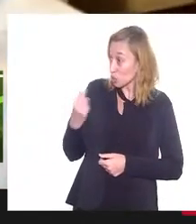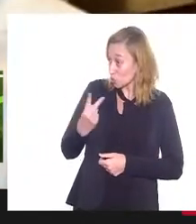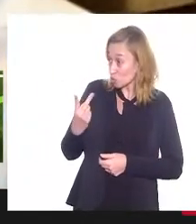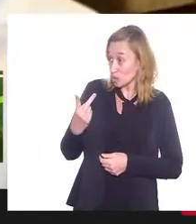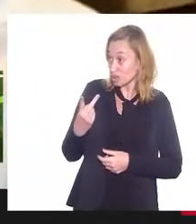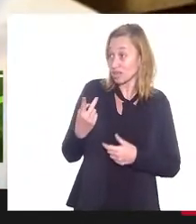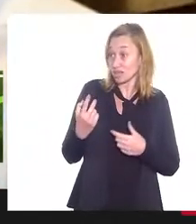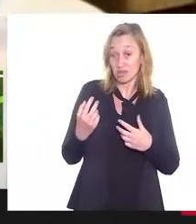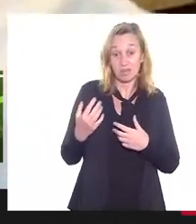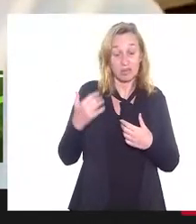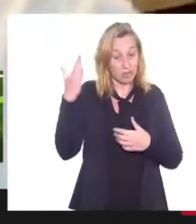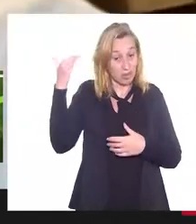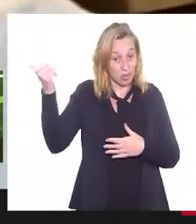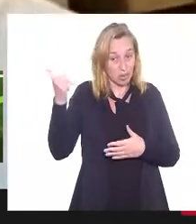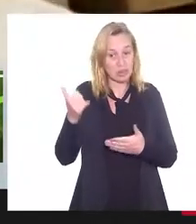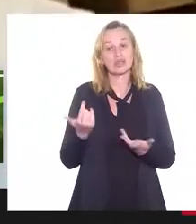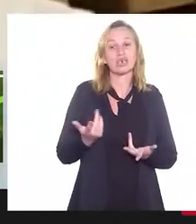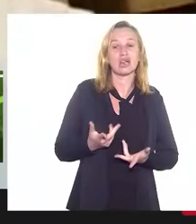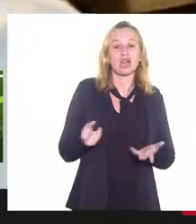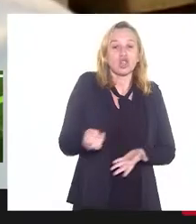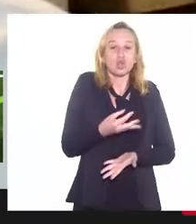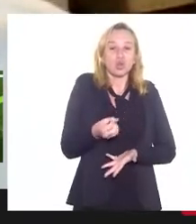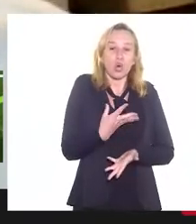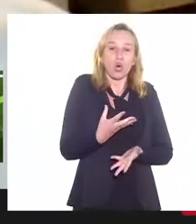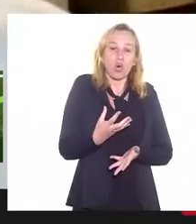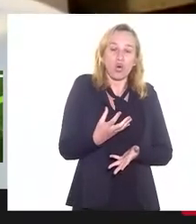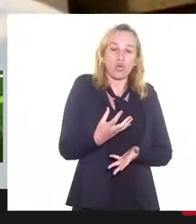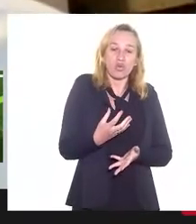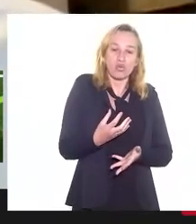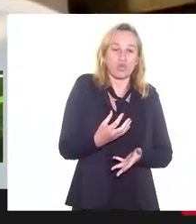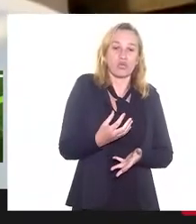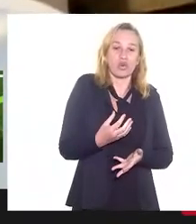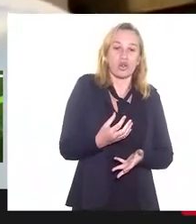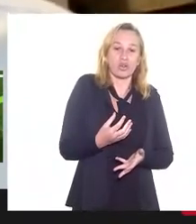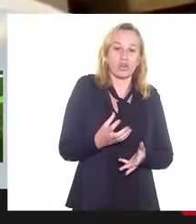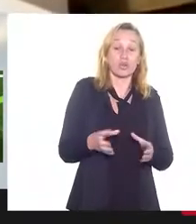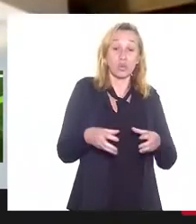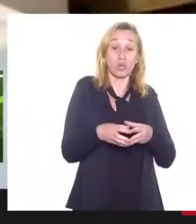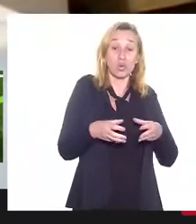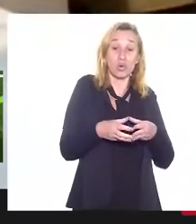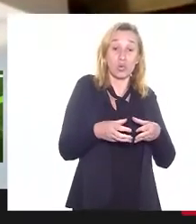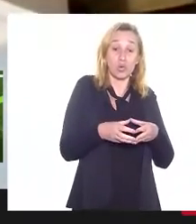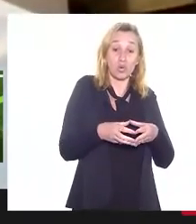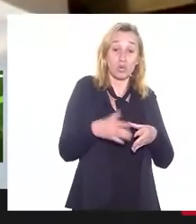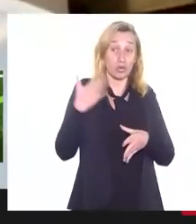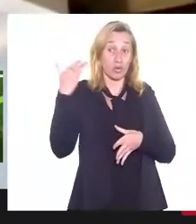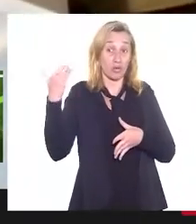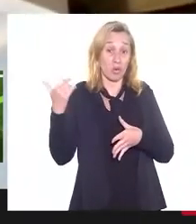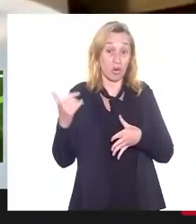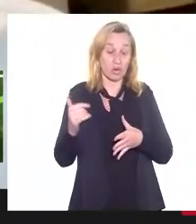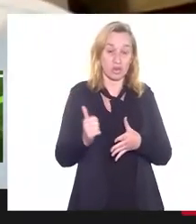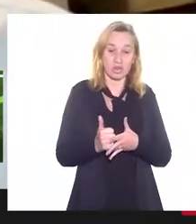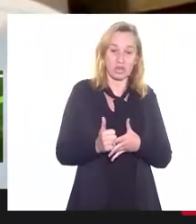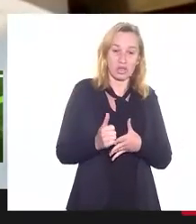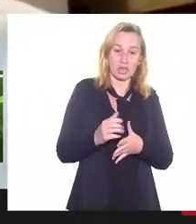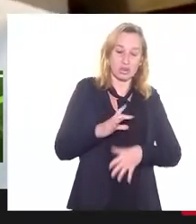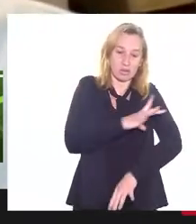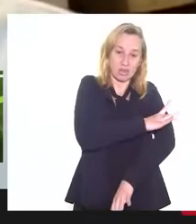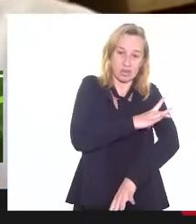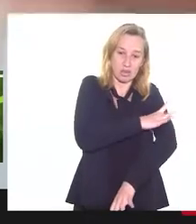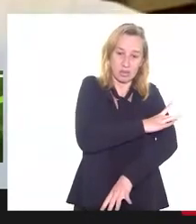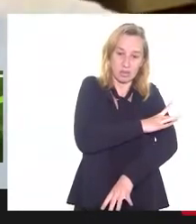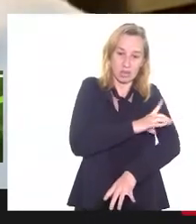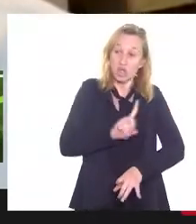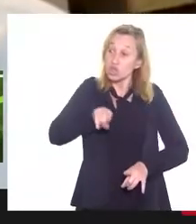guerreiros. Né? Então, essa é a nova geração de guerreiros que a Umbanda e o Canoblé estão trazendo